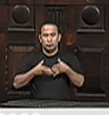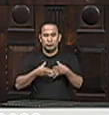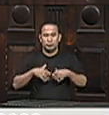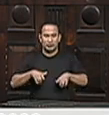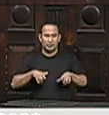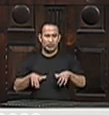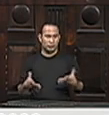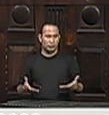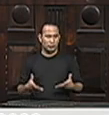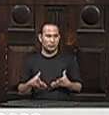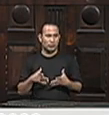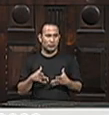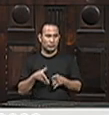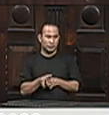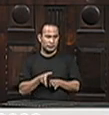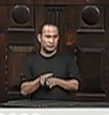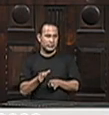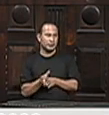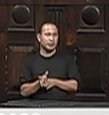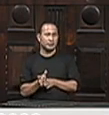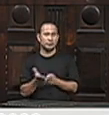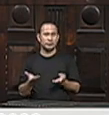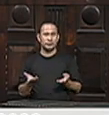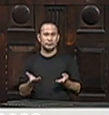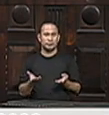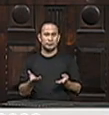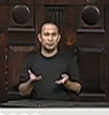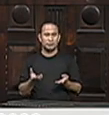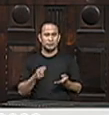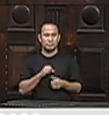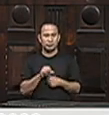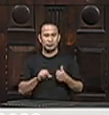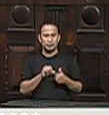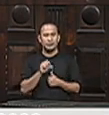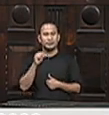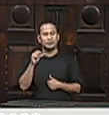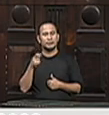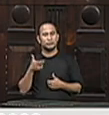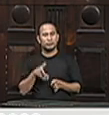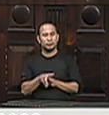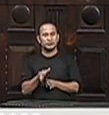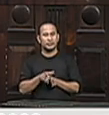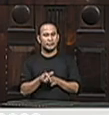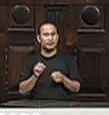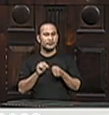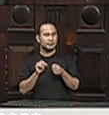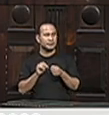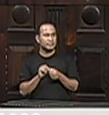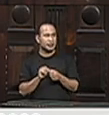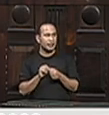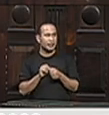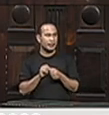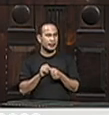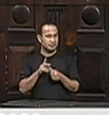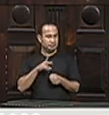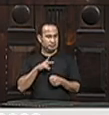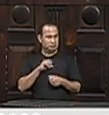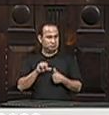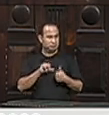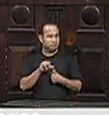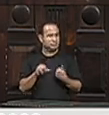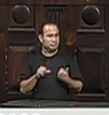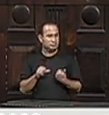ou nas reuniões que não são deliberativas, eu solicito ao meu chefe de gabinete, doutor Renan,